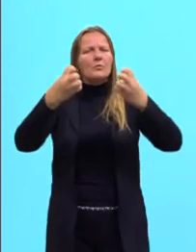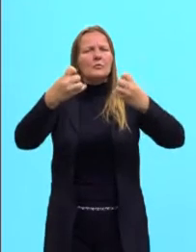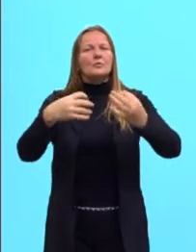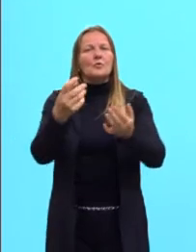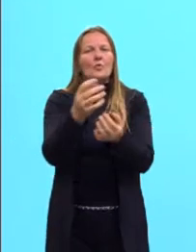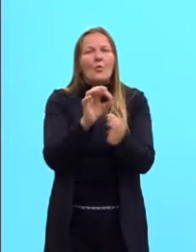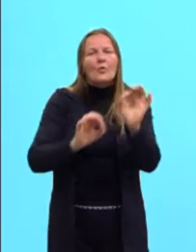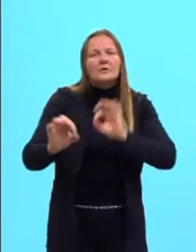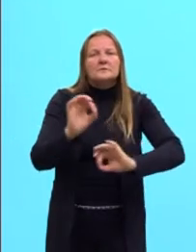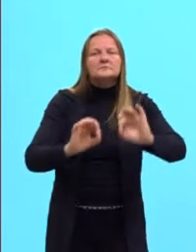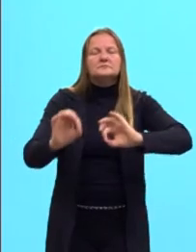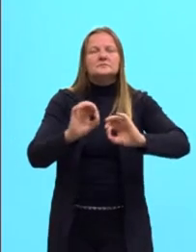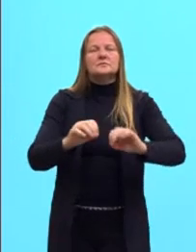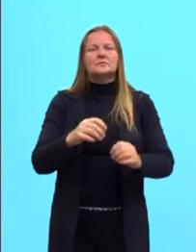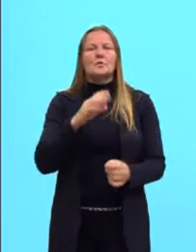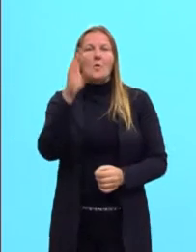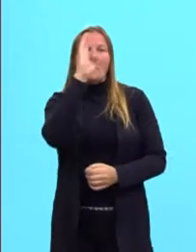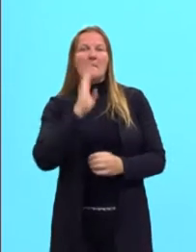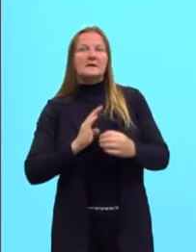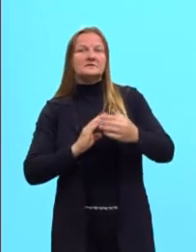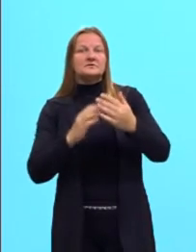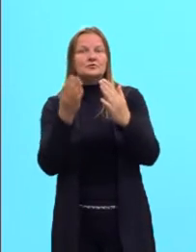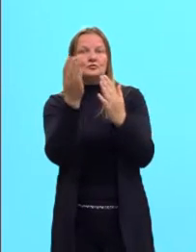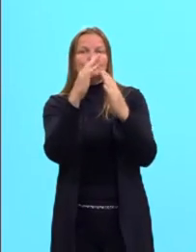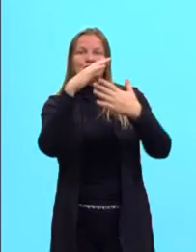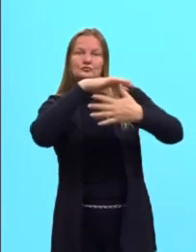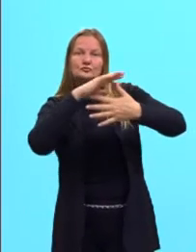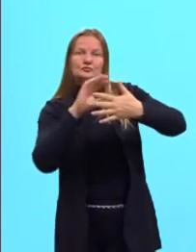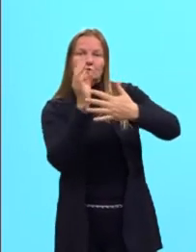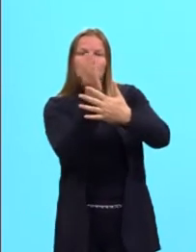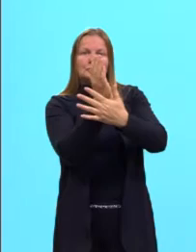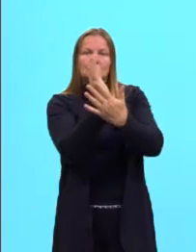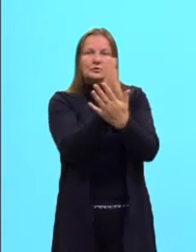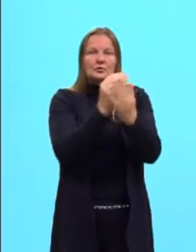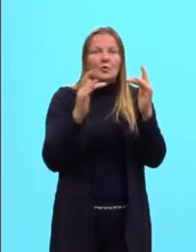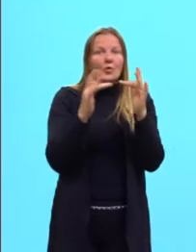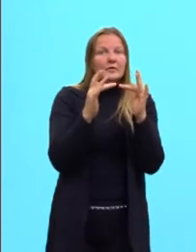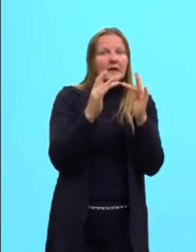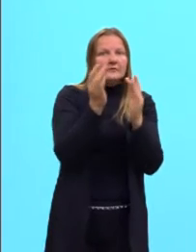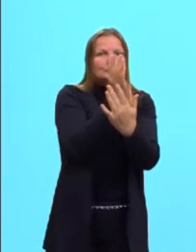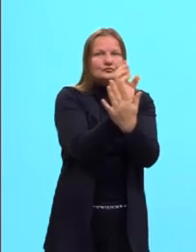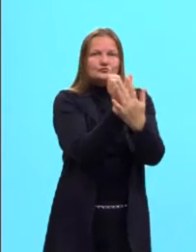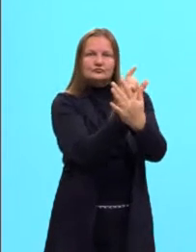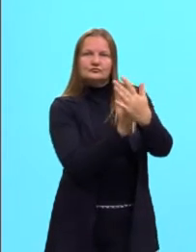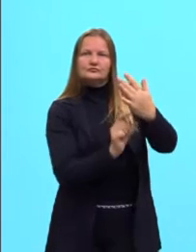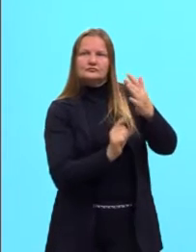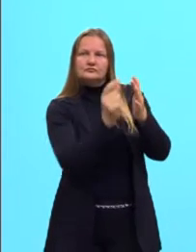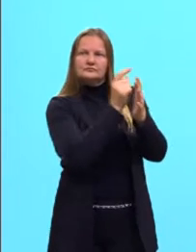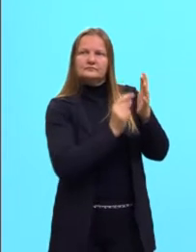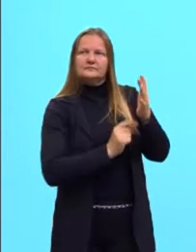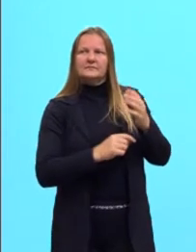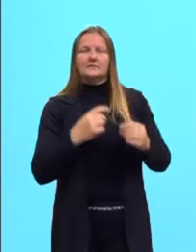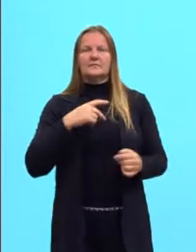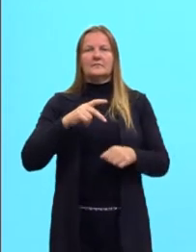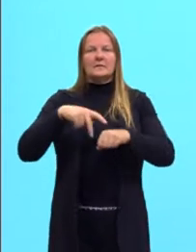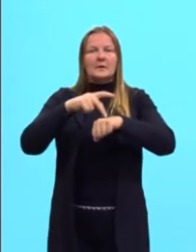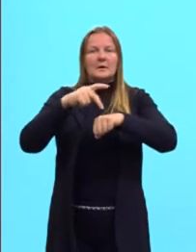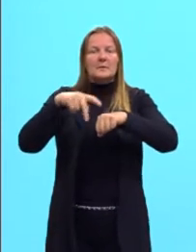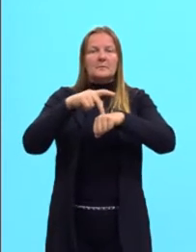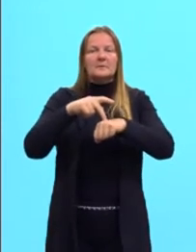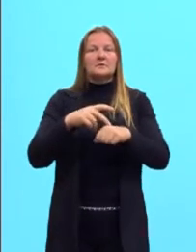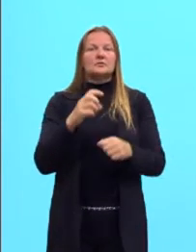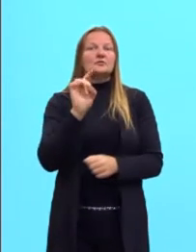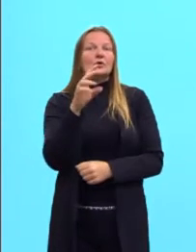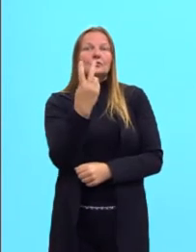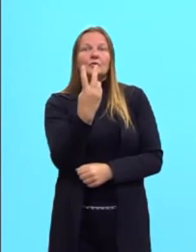a principalmente com quem o Brasil faz divisa aí tá grudado a importante né Lembrando que são só dois que nós não fazemos